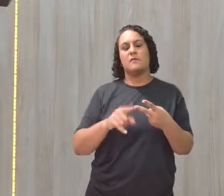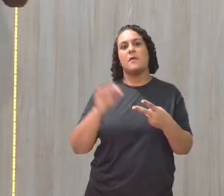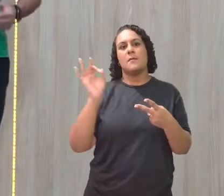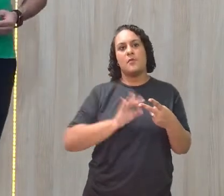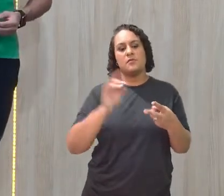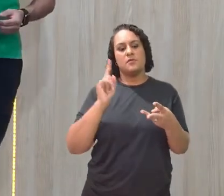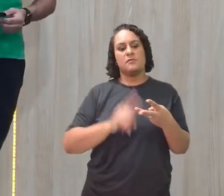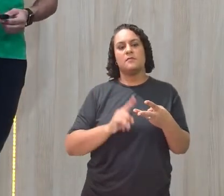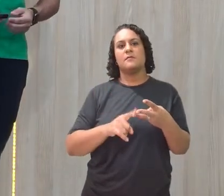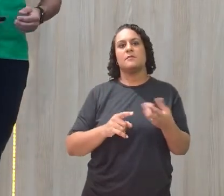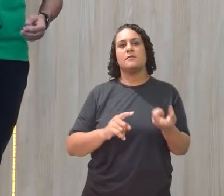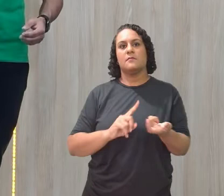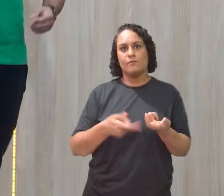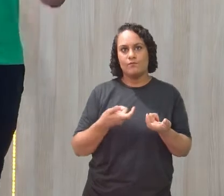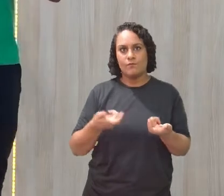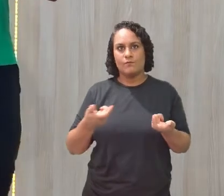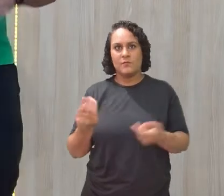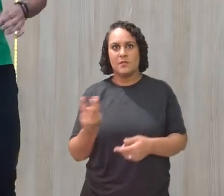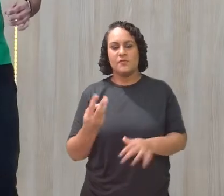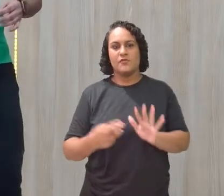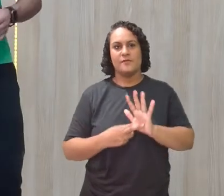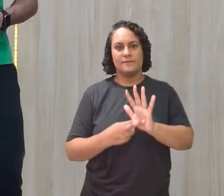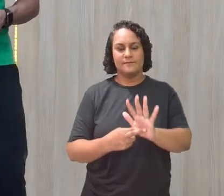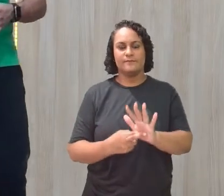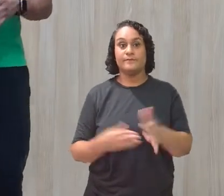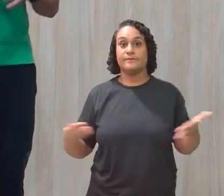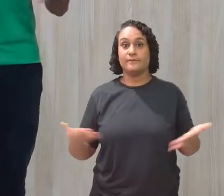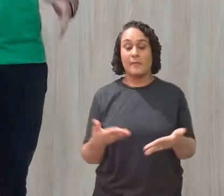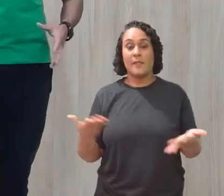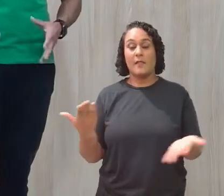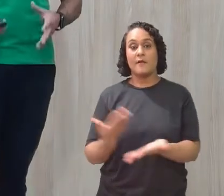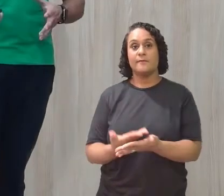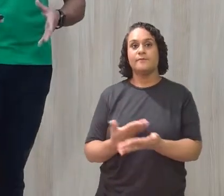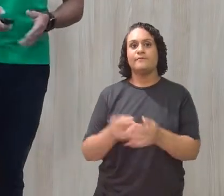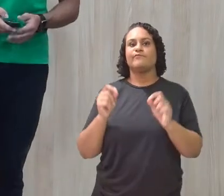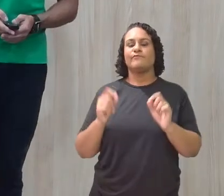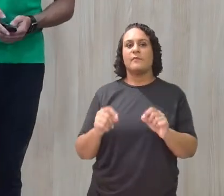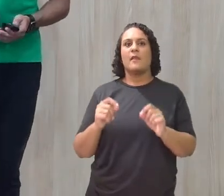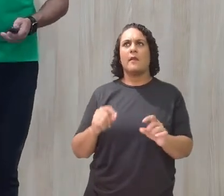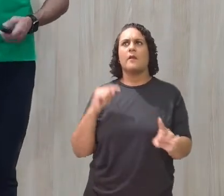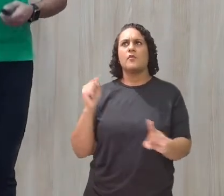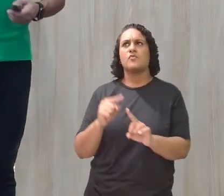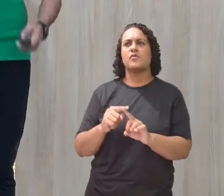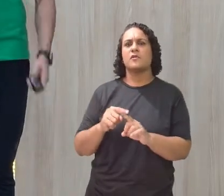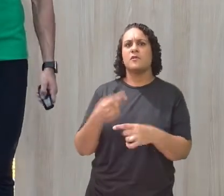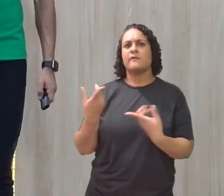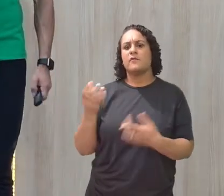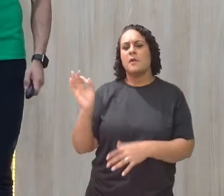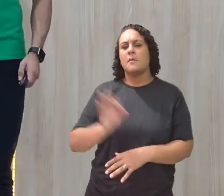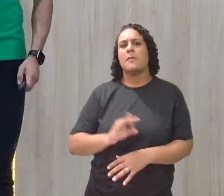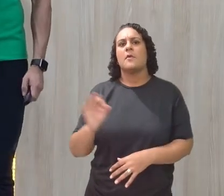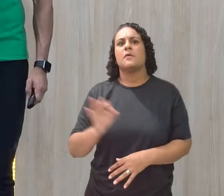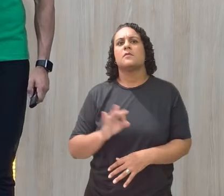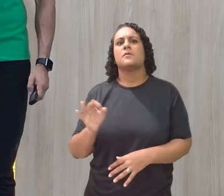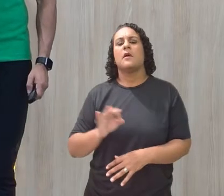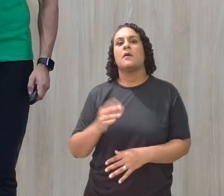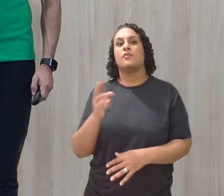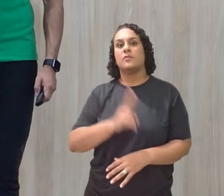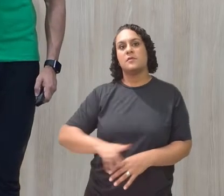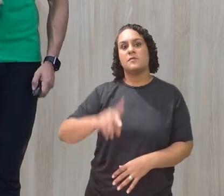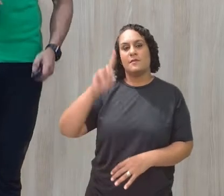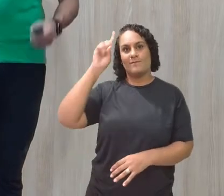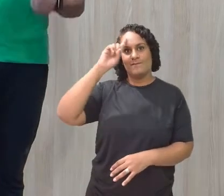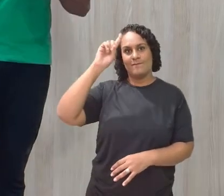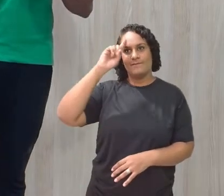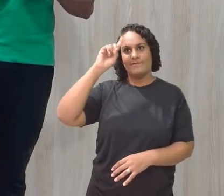em porcentagem, certo? Agora nós vamos ver essa ideia da porcentagem aplicada ao nosso dia a dia,